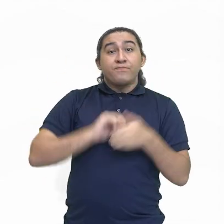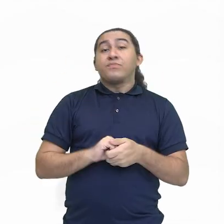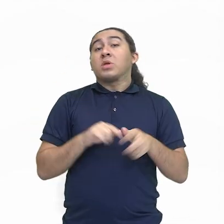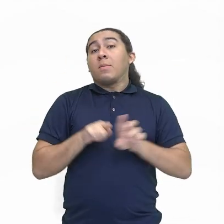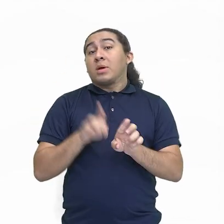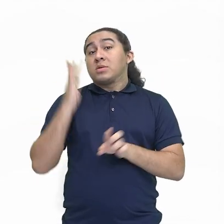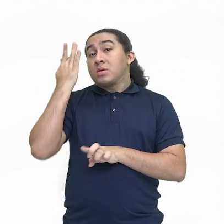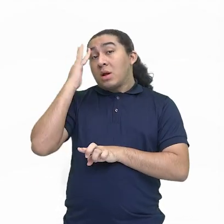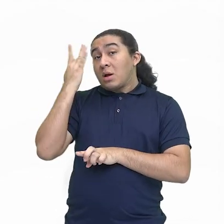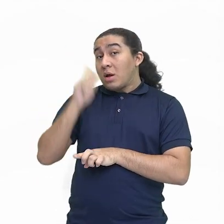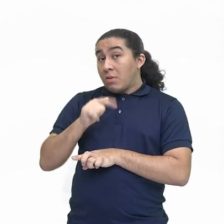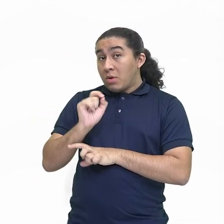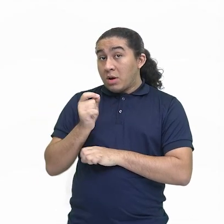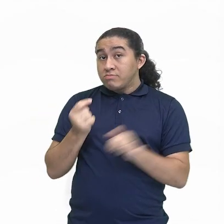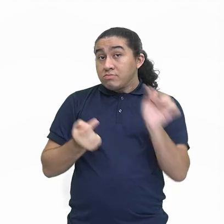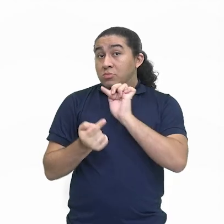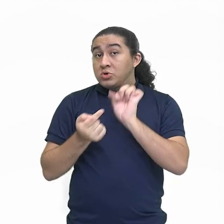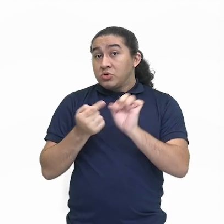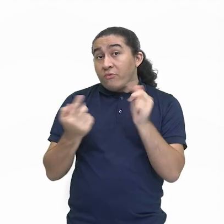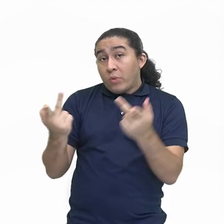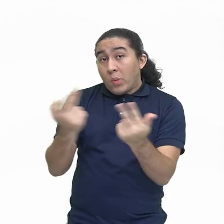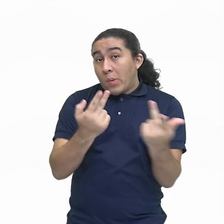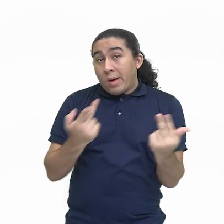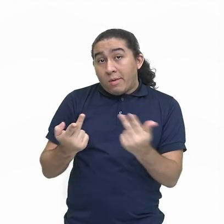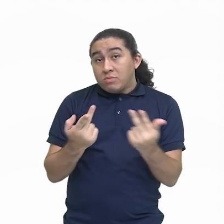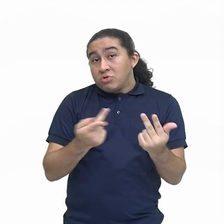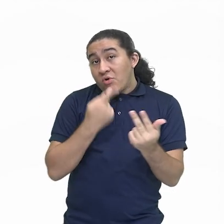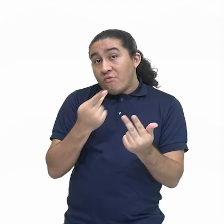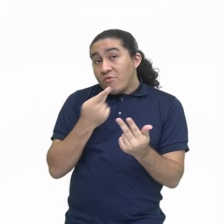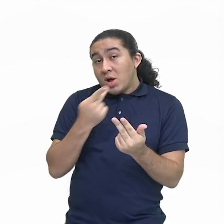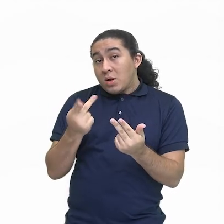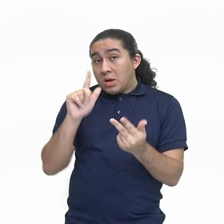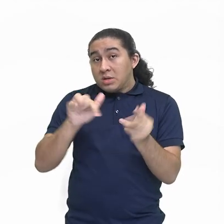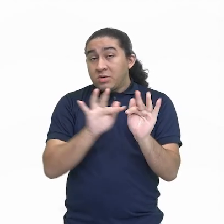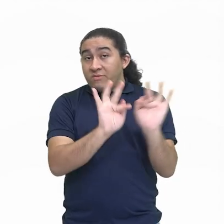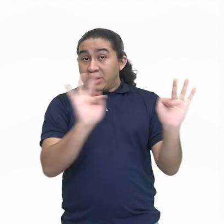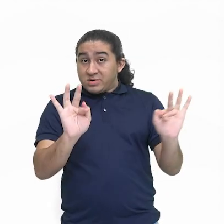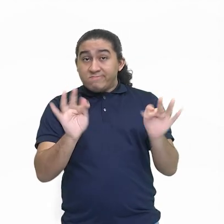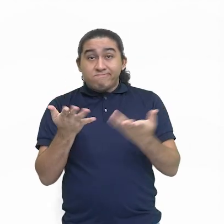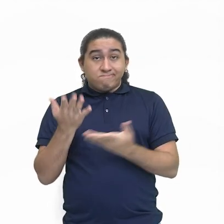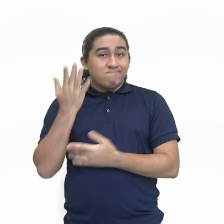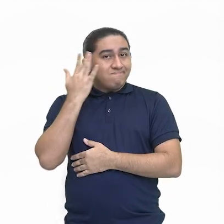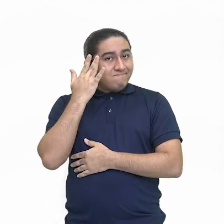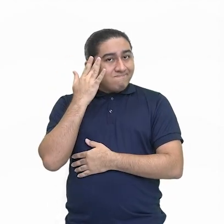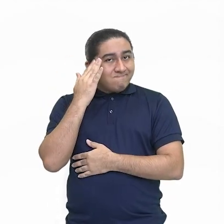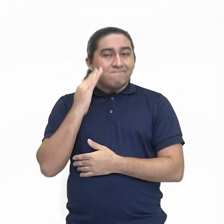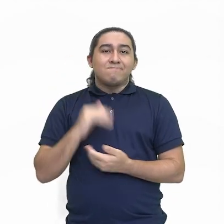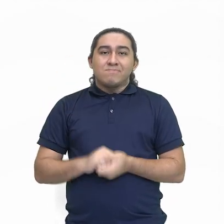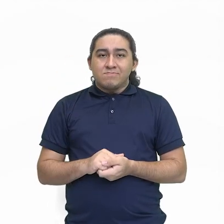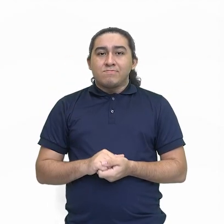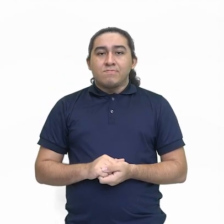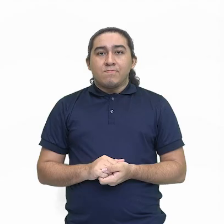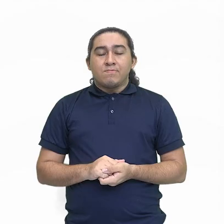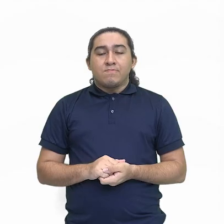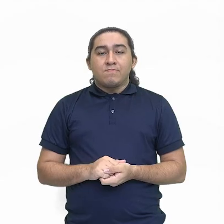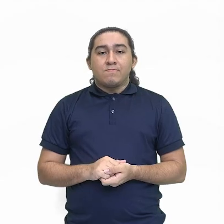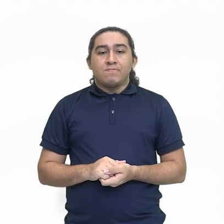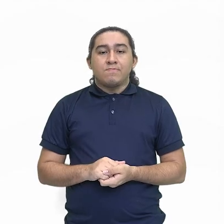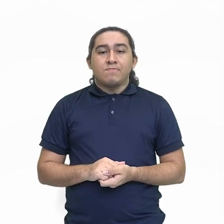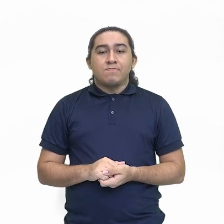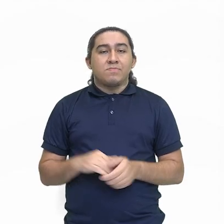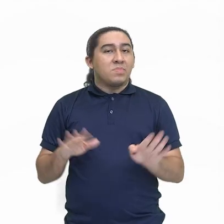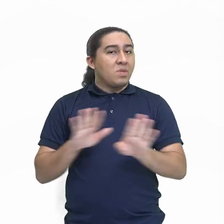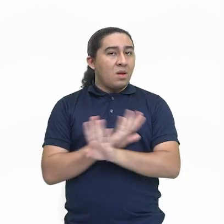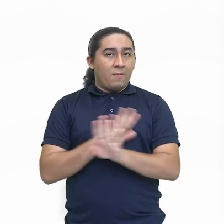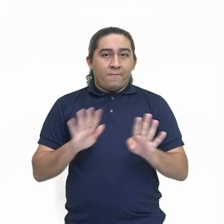com a mesma intenção que o autor escreveu essas frases? Ou essas expressões? Não,